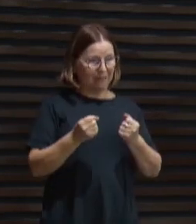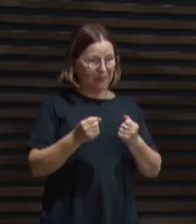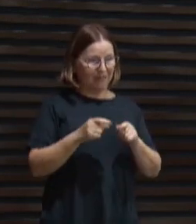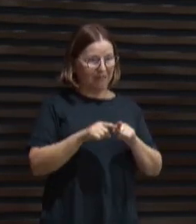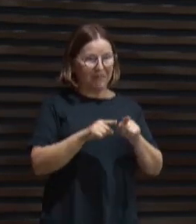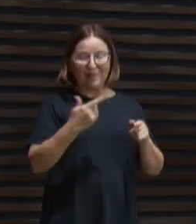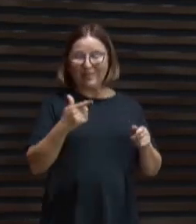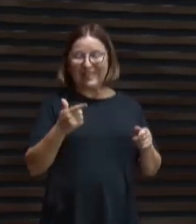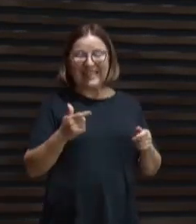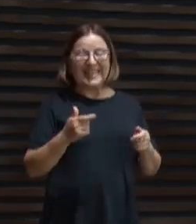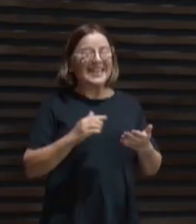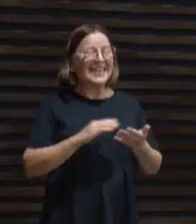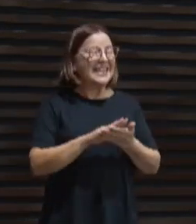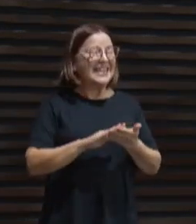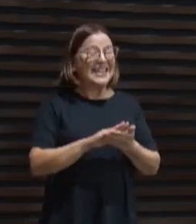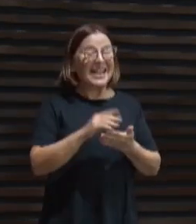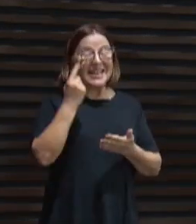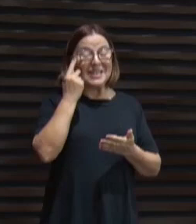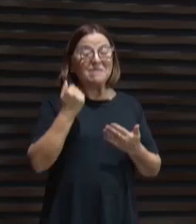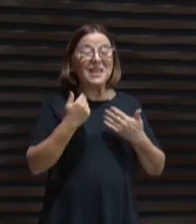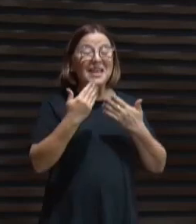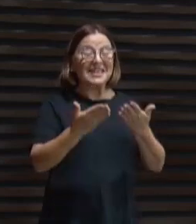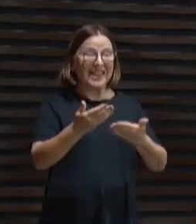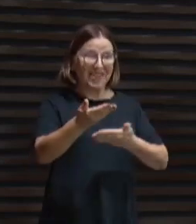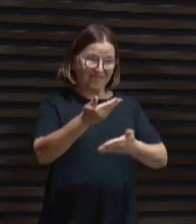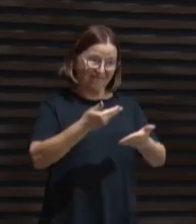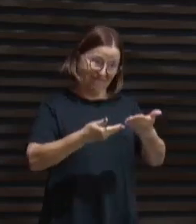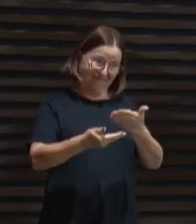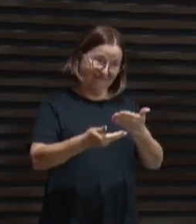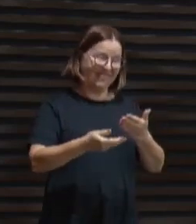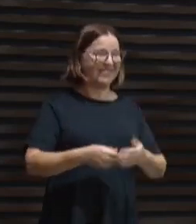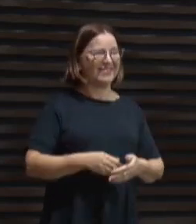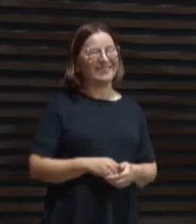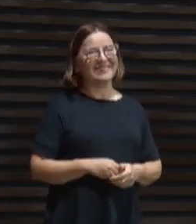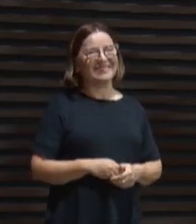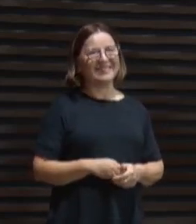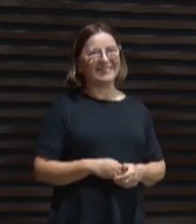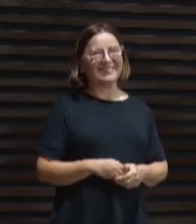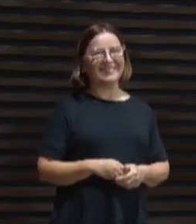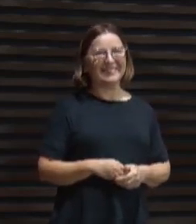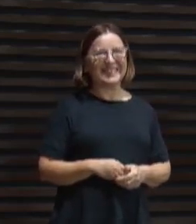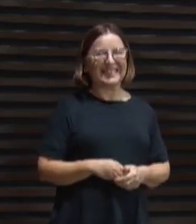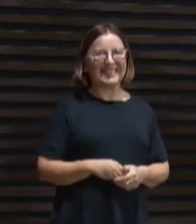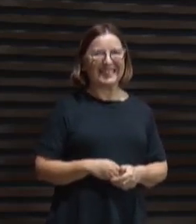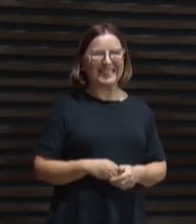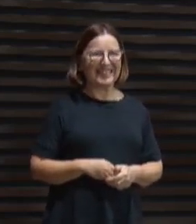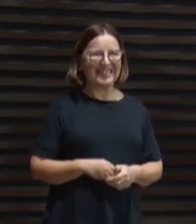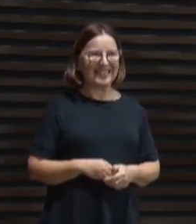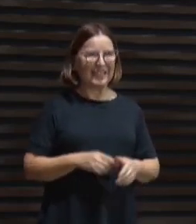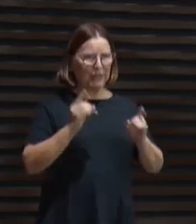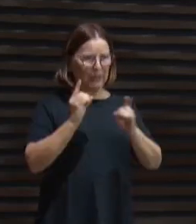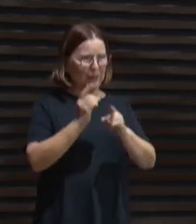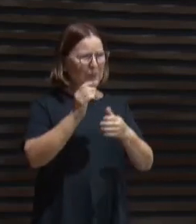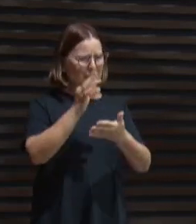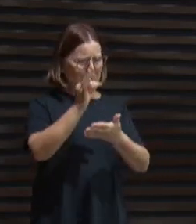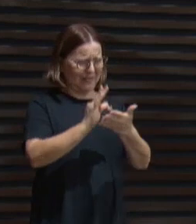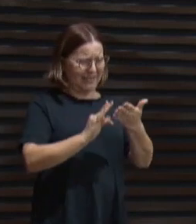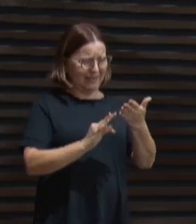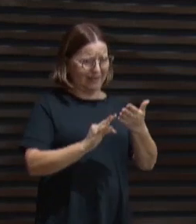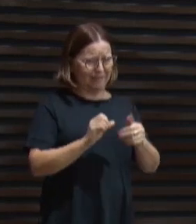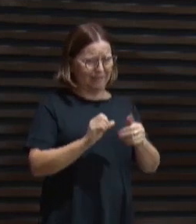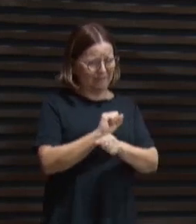corresponder. Achou o texto? Não. Estão perdidos? Então eu acho. Eu acho aqui no meu,